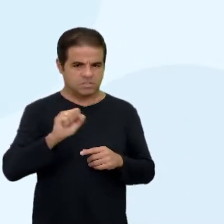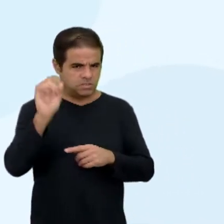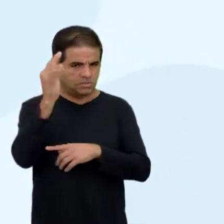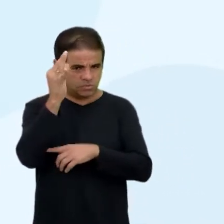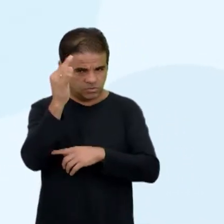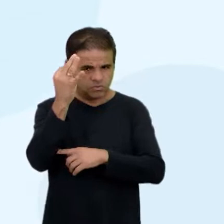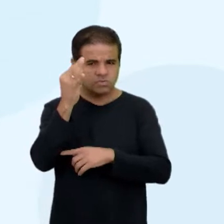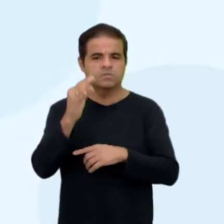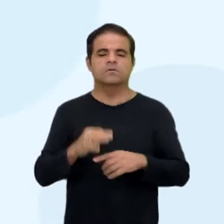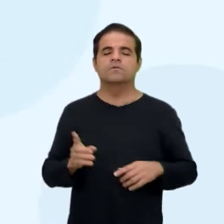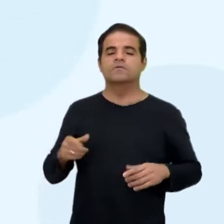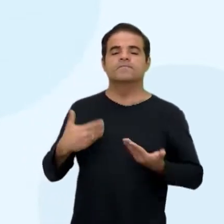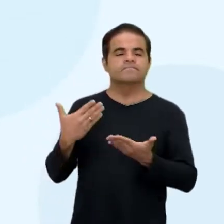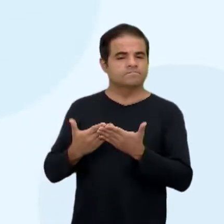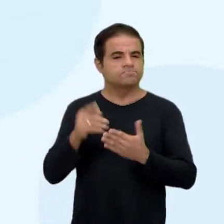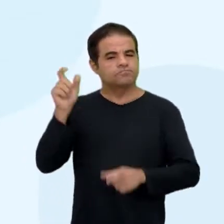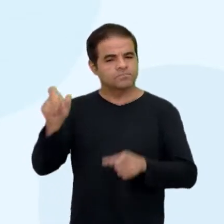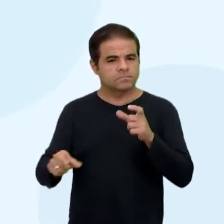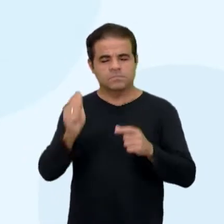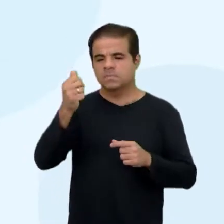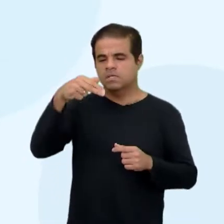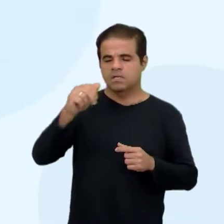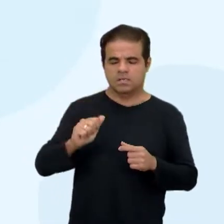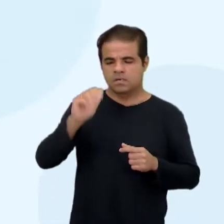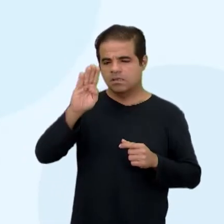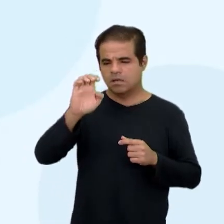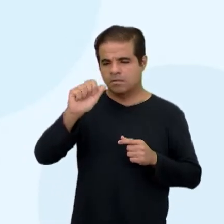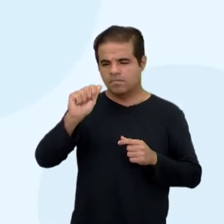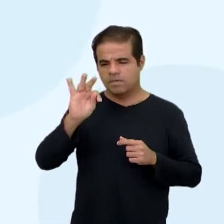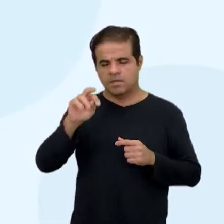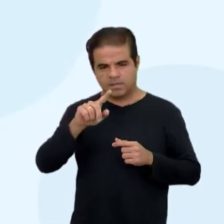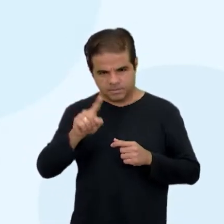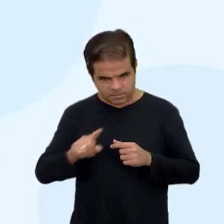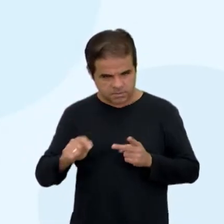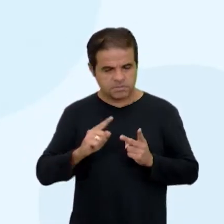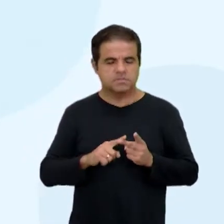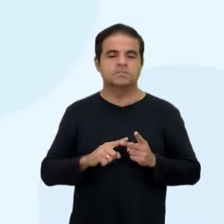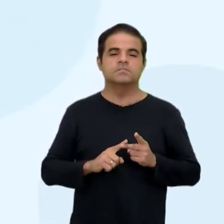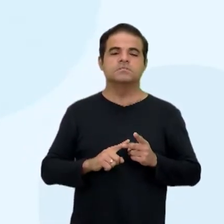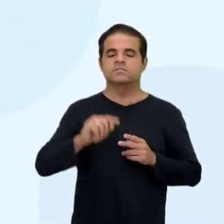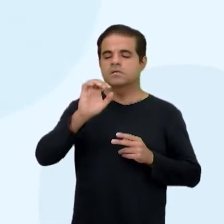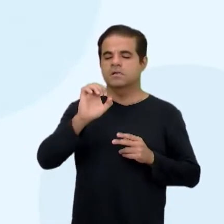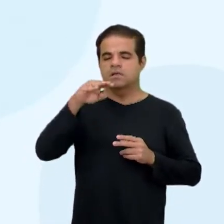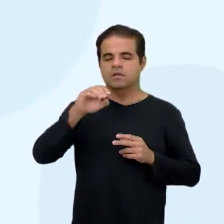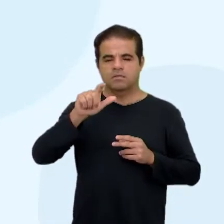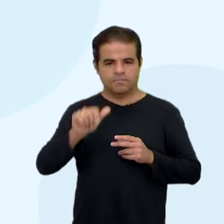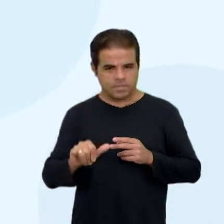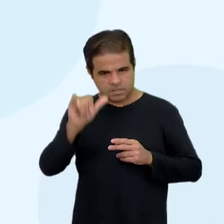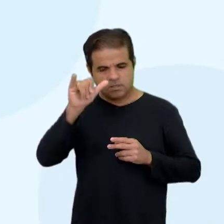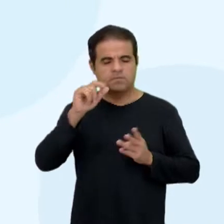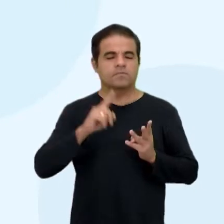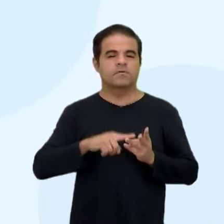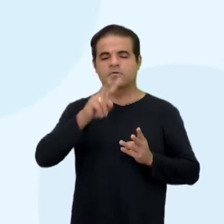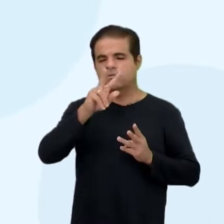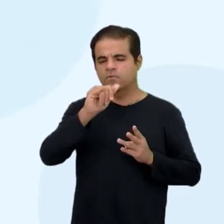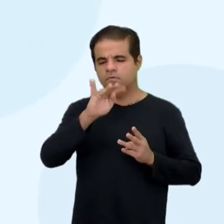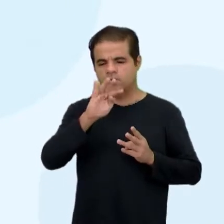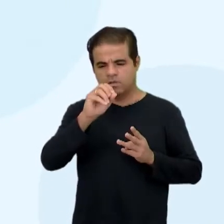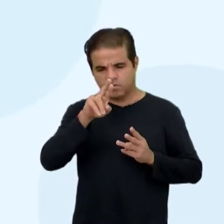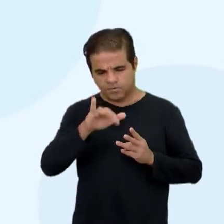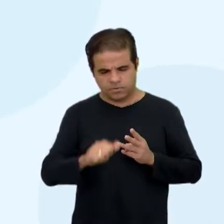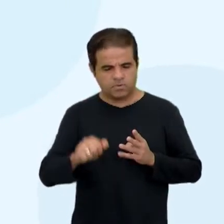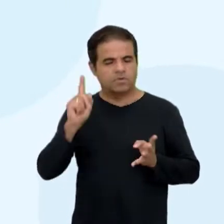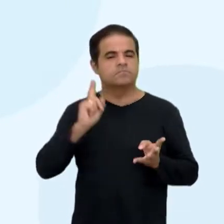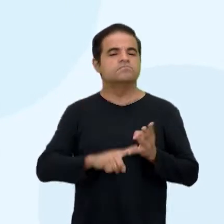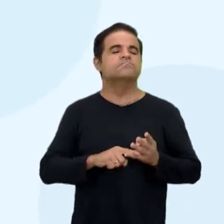os créditos, ó, foram os estudantes Ana Beatriz da Silva Ferreira, Emily Leite Vieira, Vitória Ferreira da